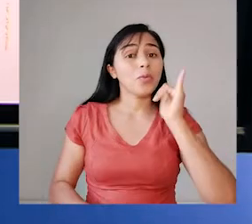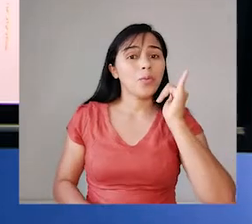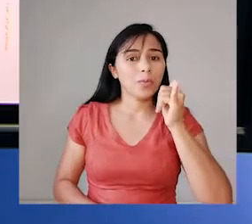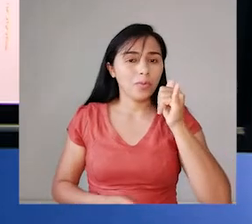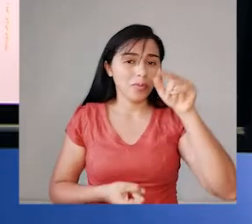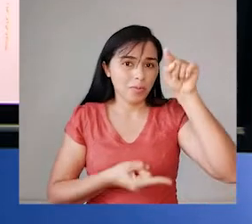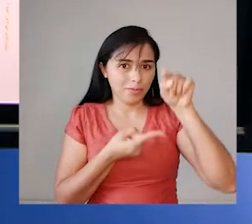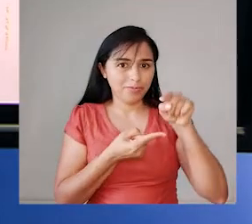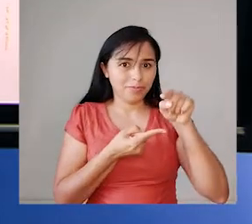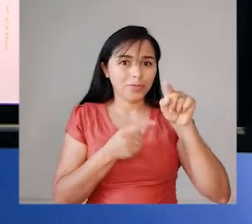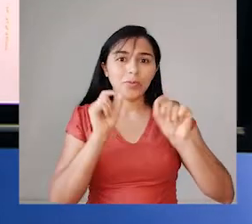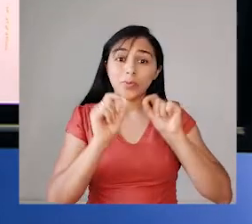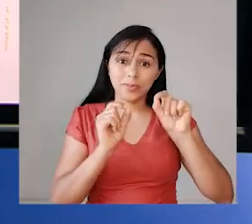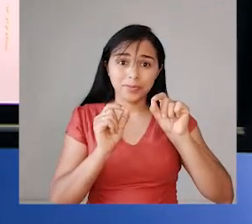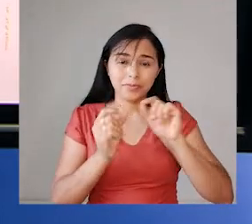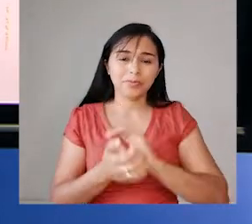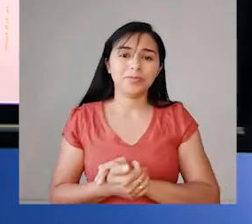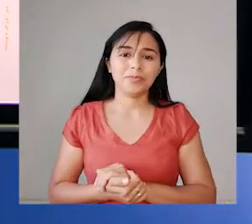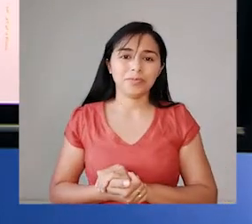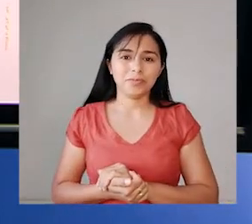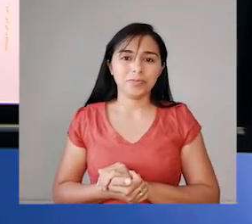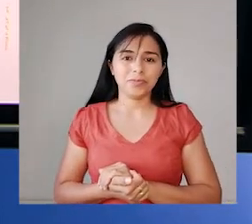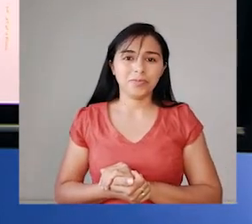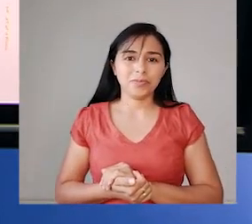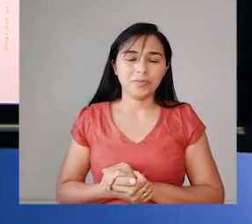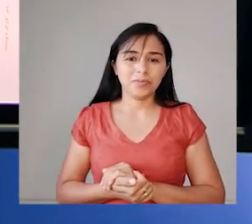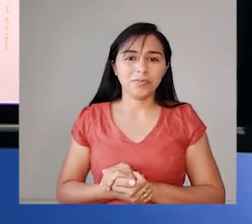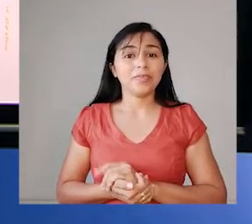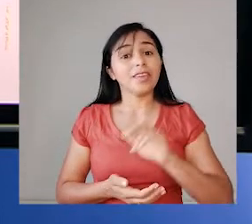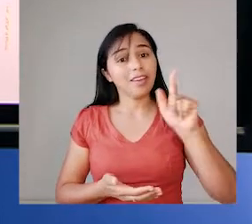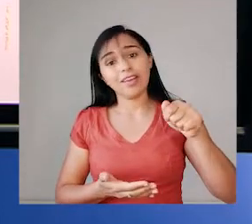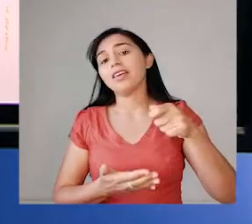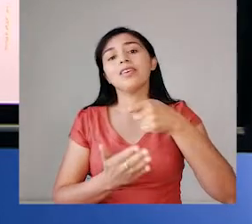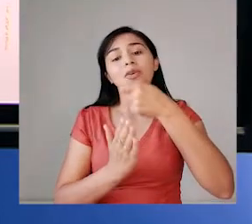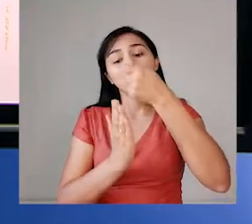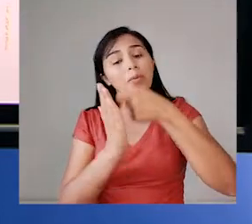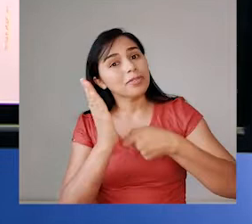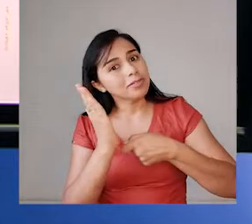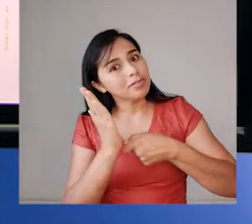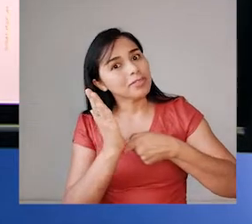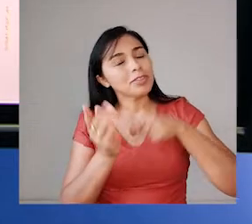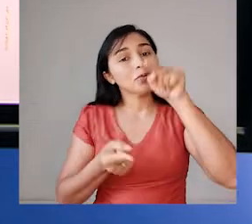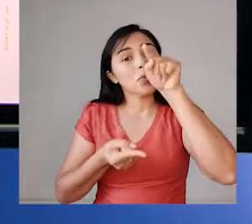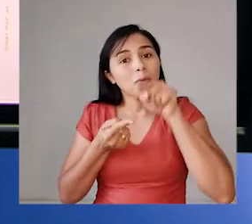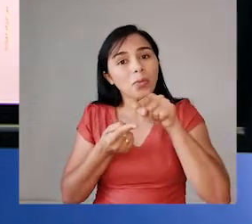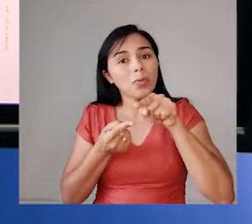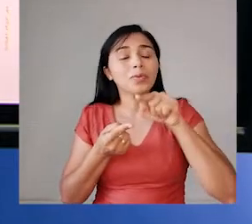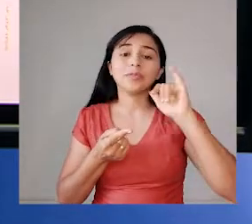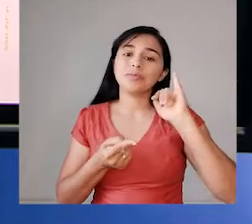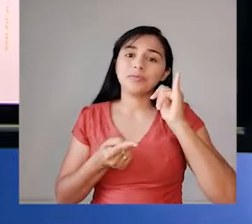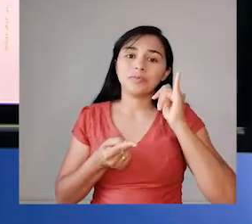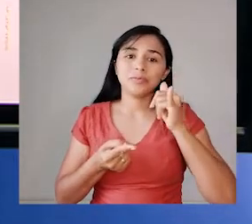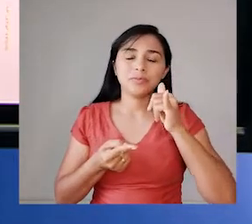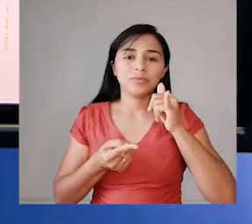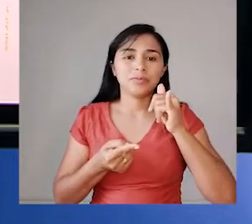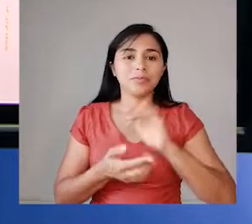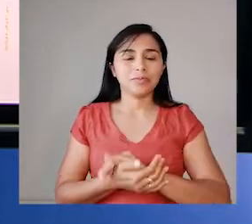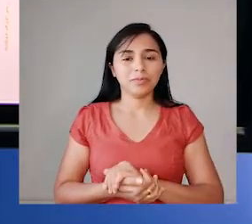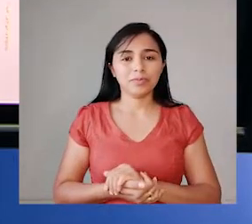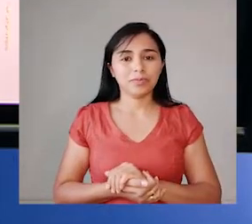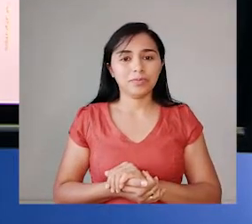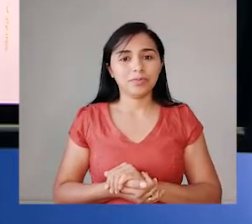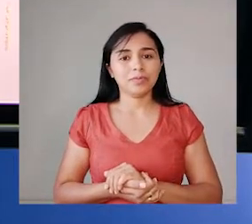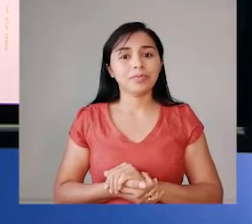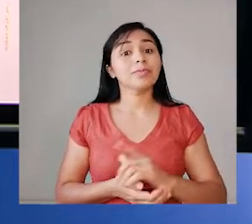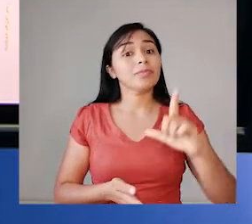miniconto é isso, uma espécie de conto muito pequeno. O que mais? Tem uma